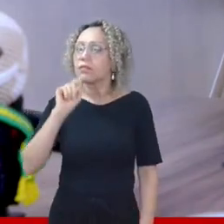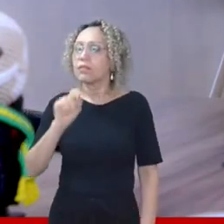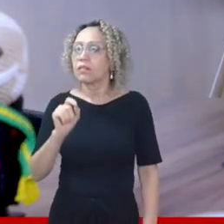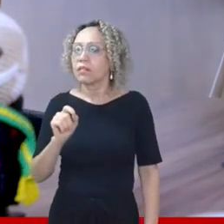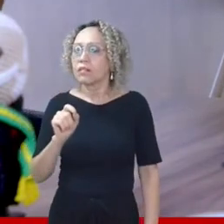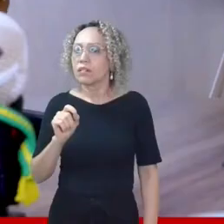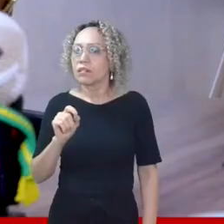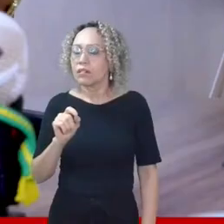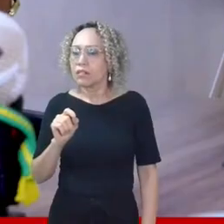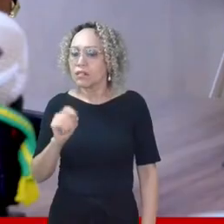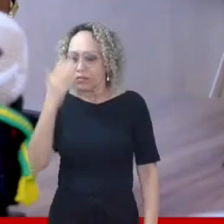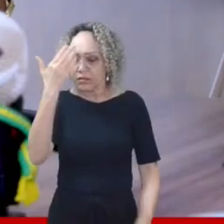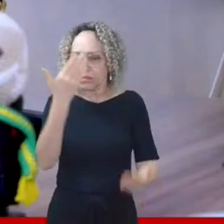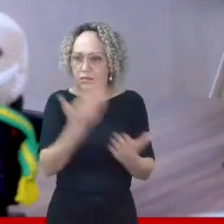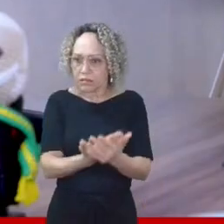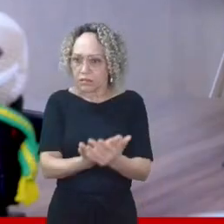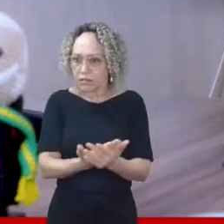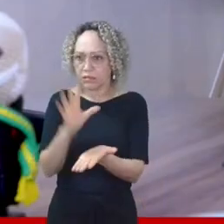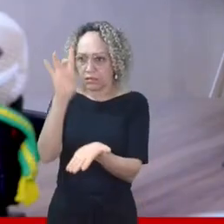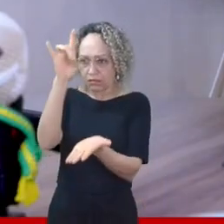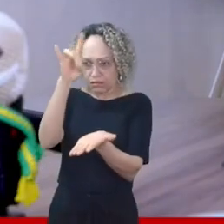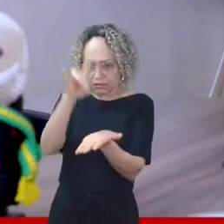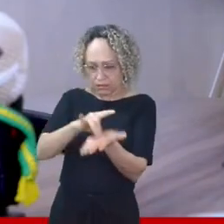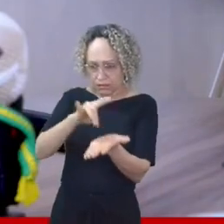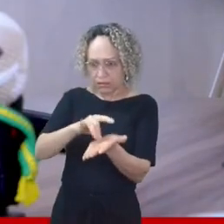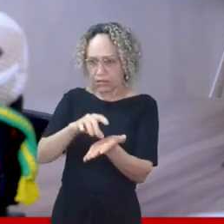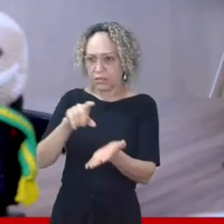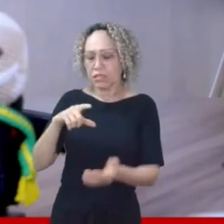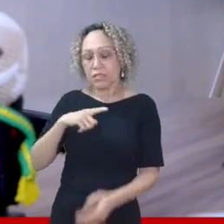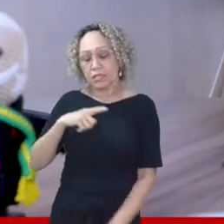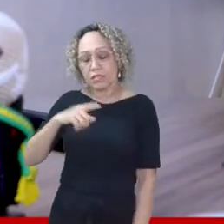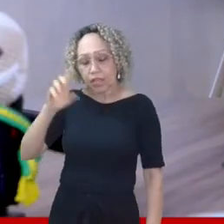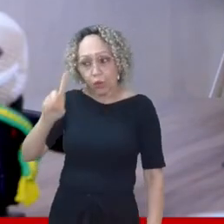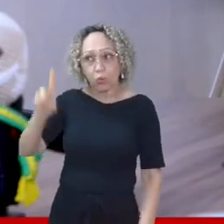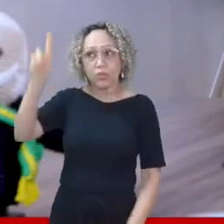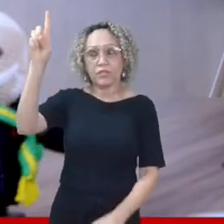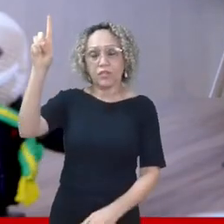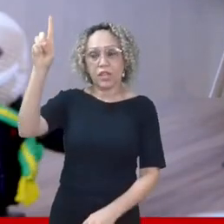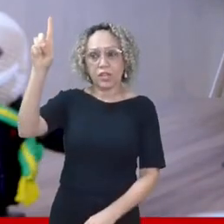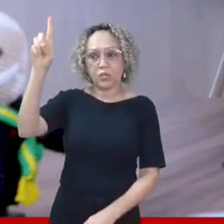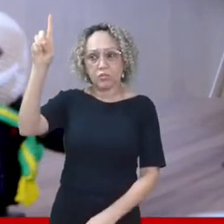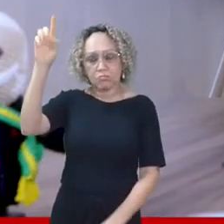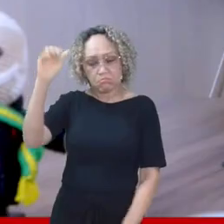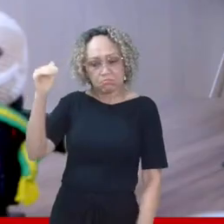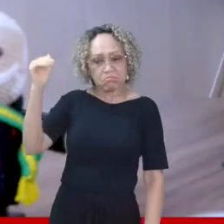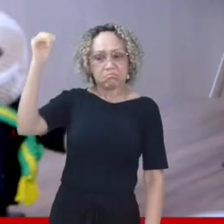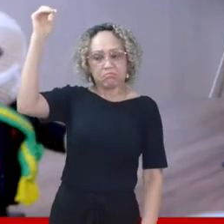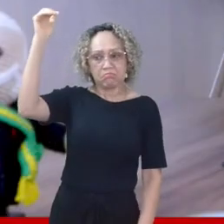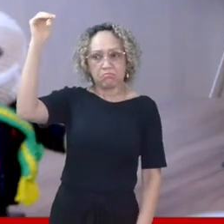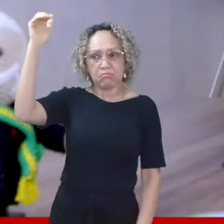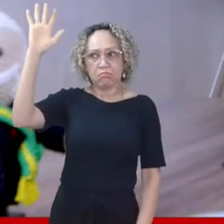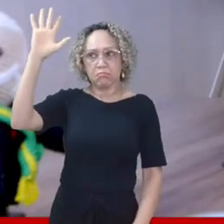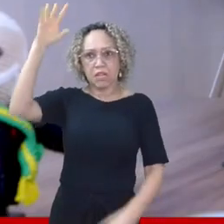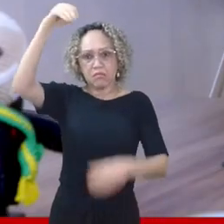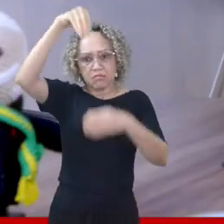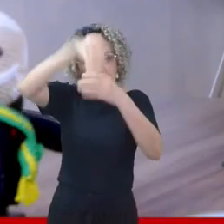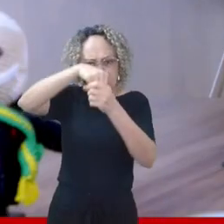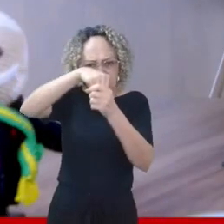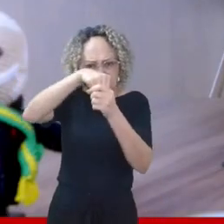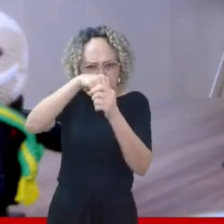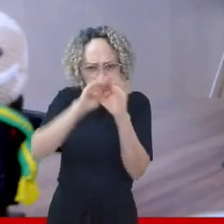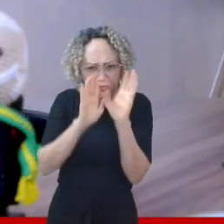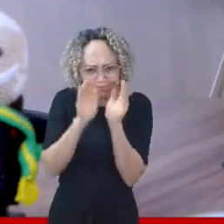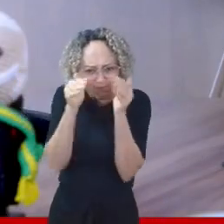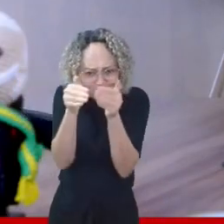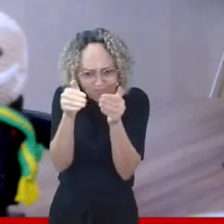que acredita na realidade, que existe um transcendente, mas que esse transcendente ele não está dentro de um perfil,